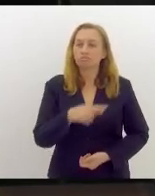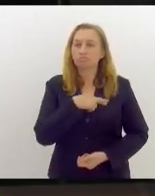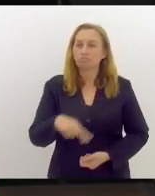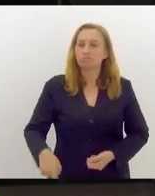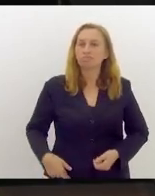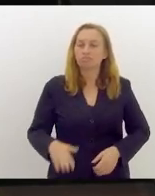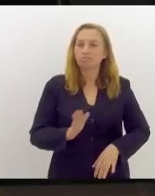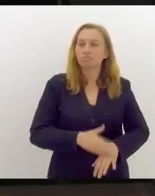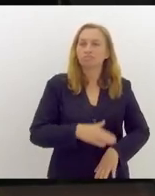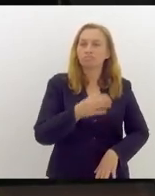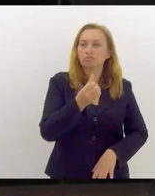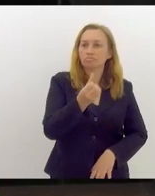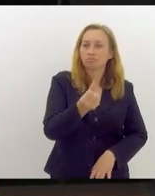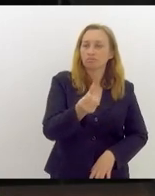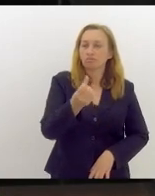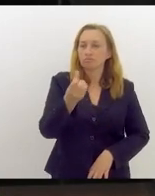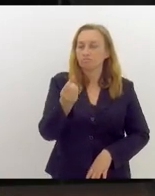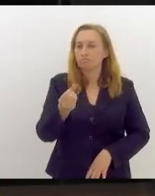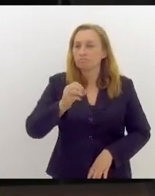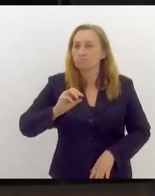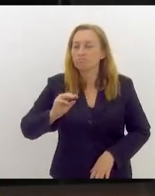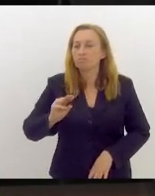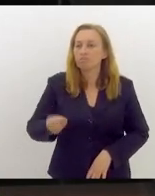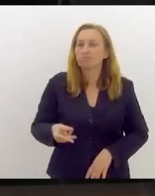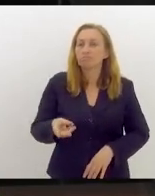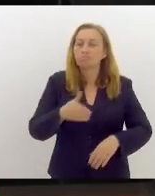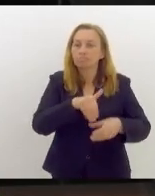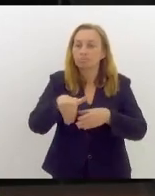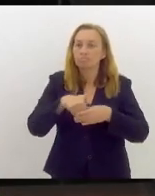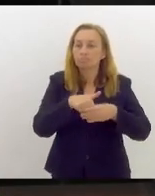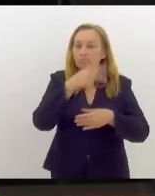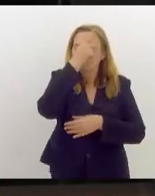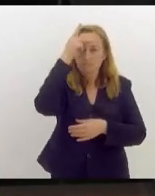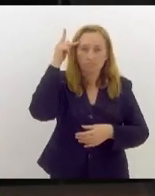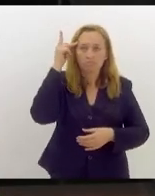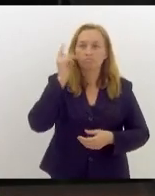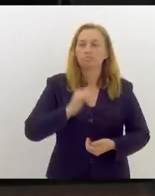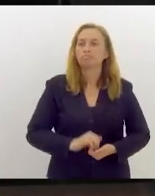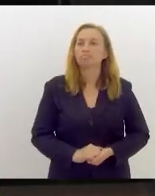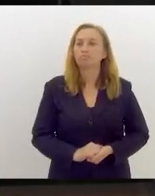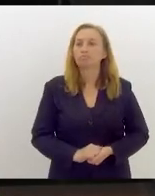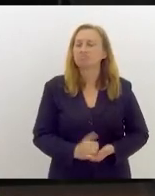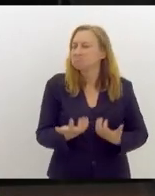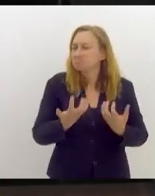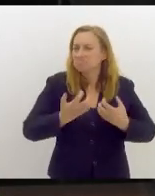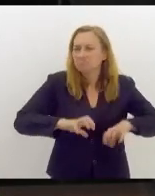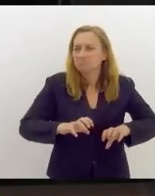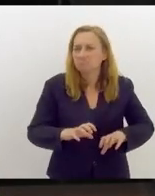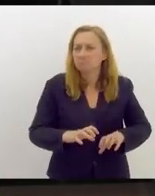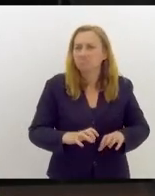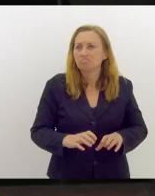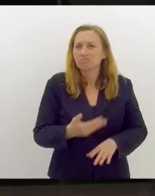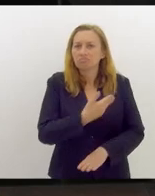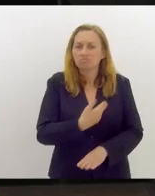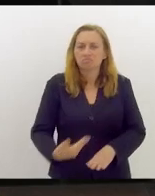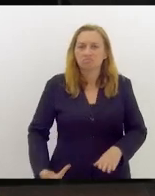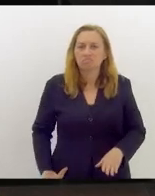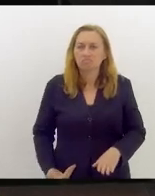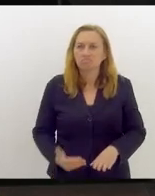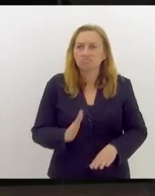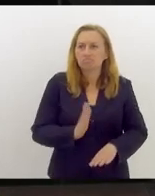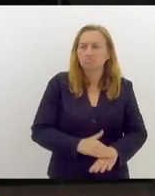mais de 60 milhões de votos 60 milhões de pessoas que não querem mais um governo que